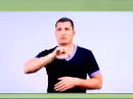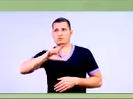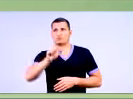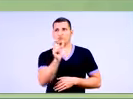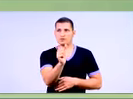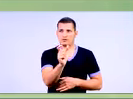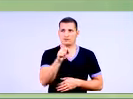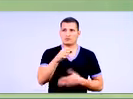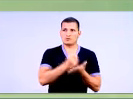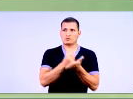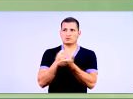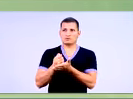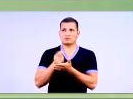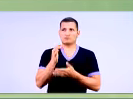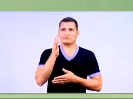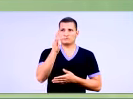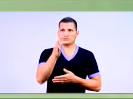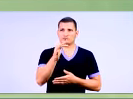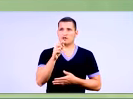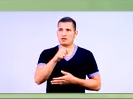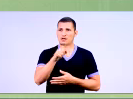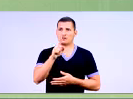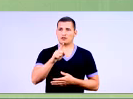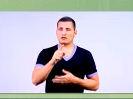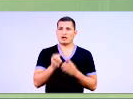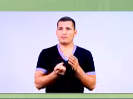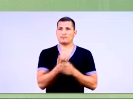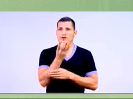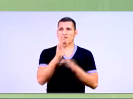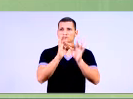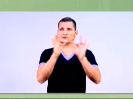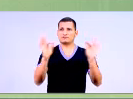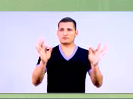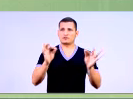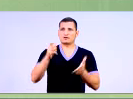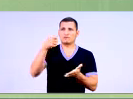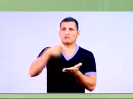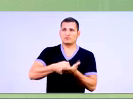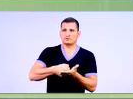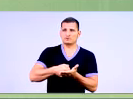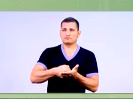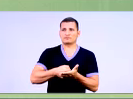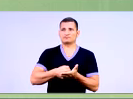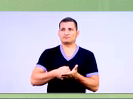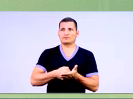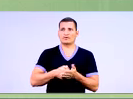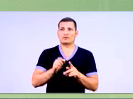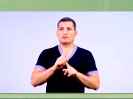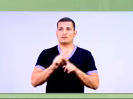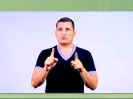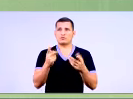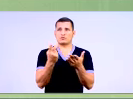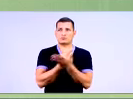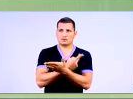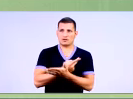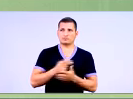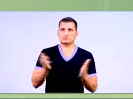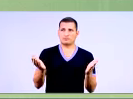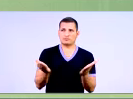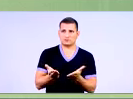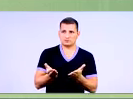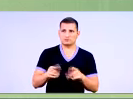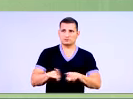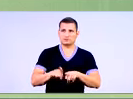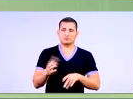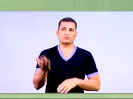é o auxiliar do futuro. Ele aparece nas frases afirmativas, coisa que não acontece no presente e